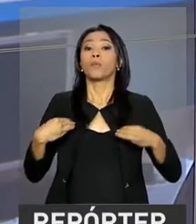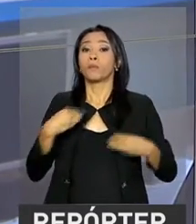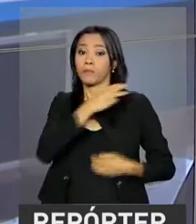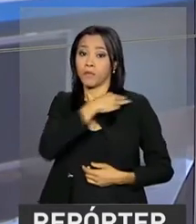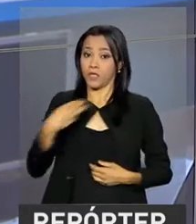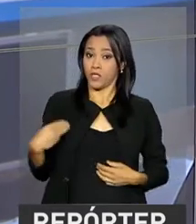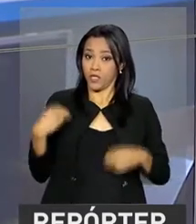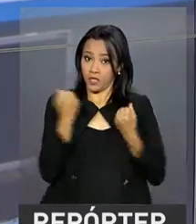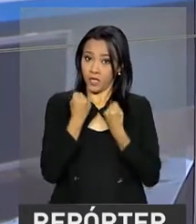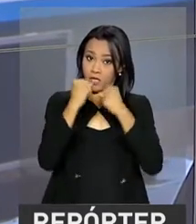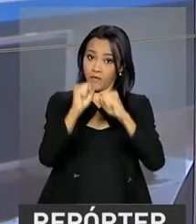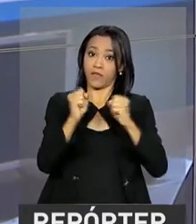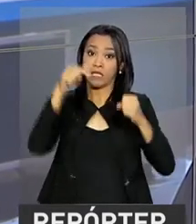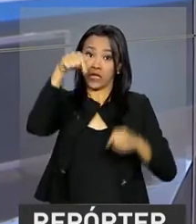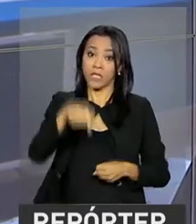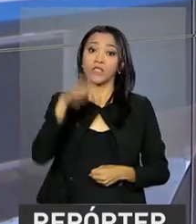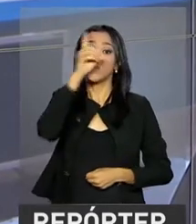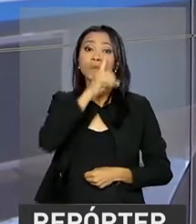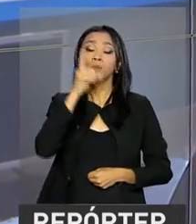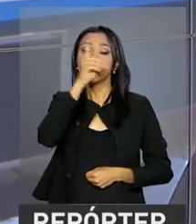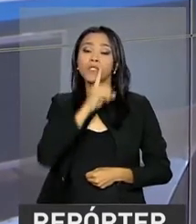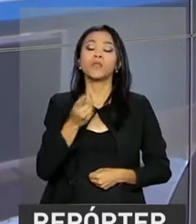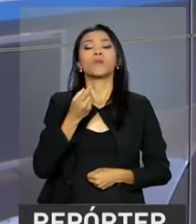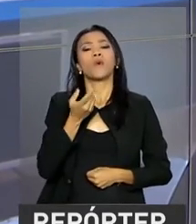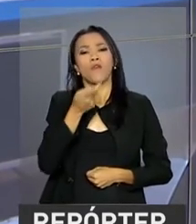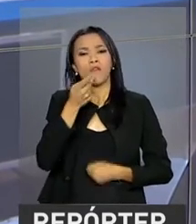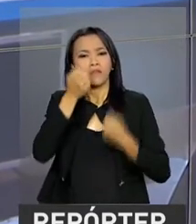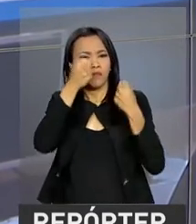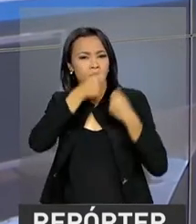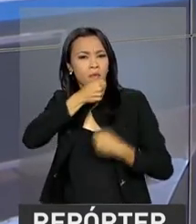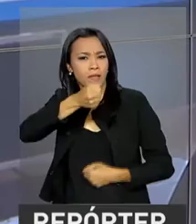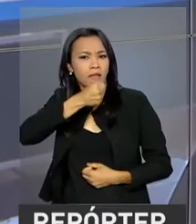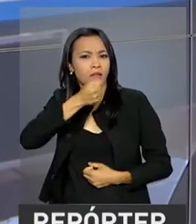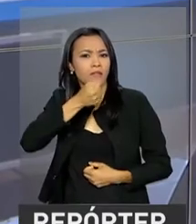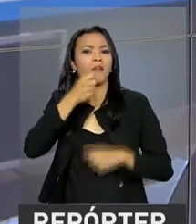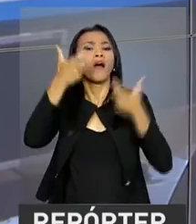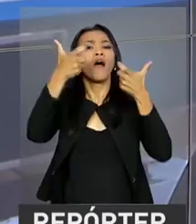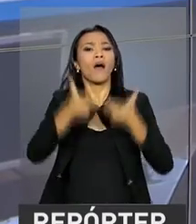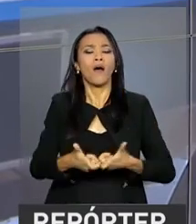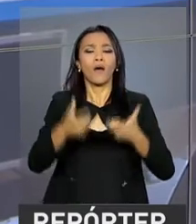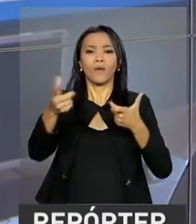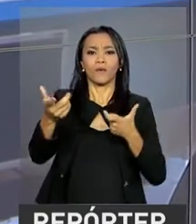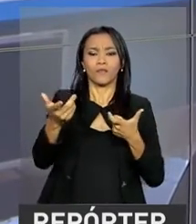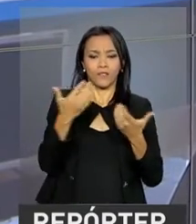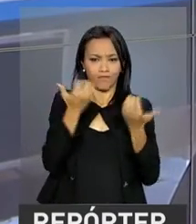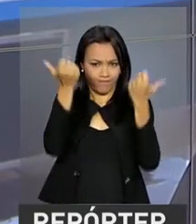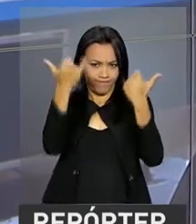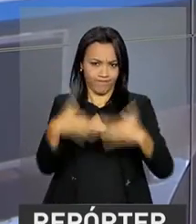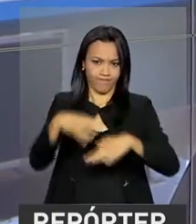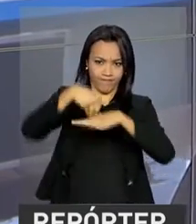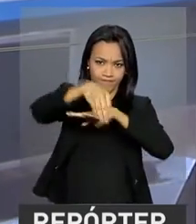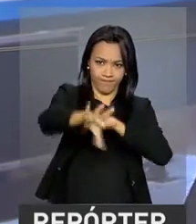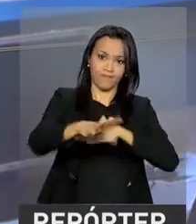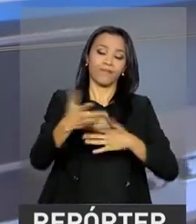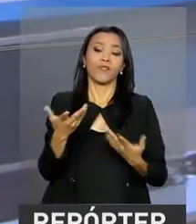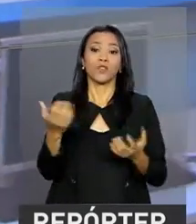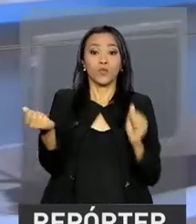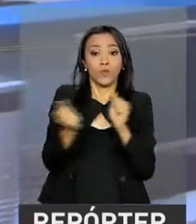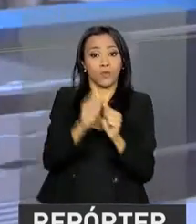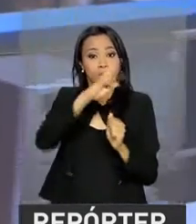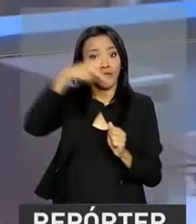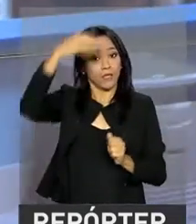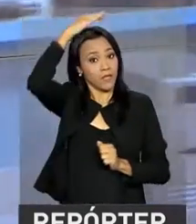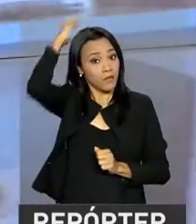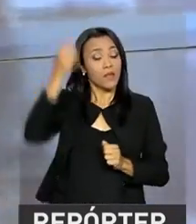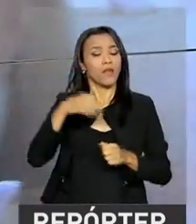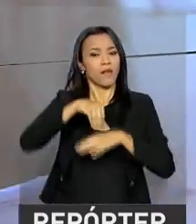falou com a imprensa neste domingo após reunião com o presidente michel temer no palácio do jaburu quem traz os detalhes ao vivo pra gente a